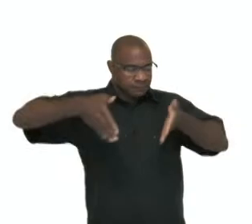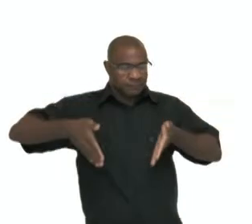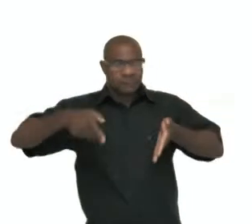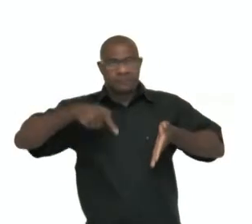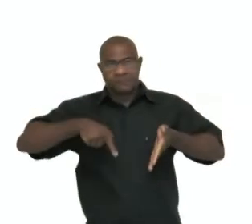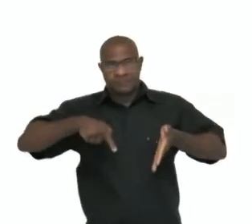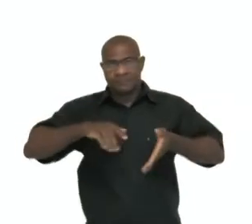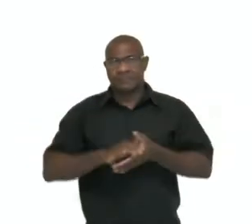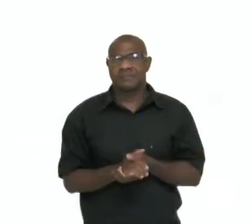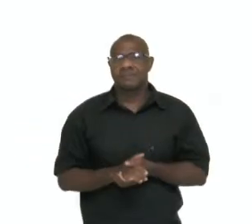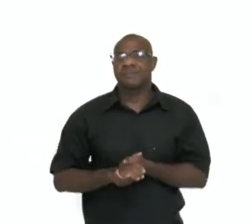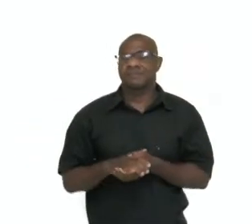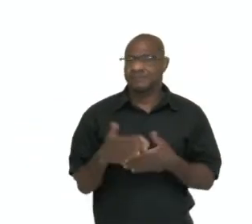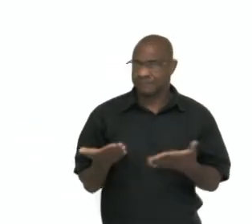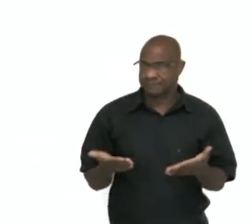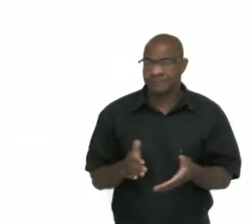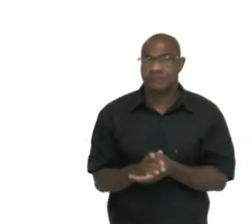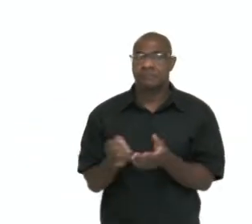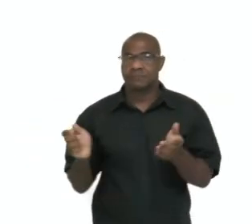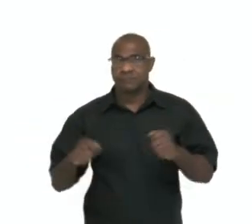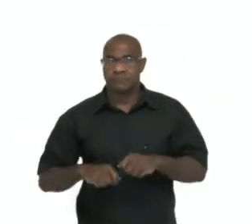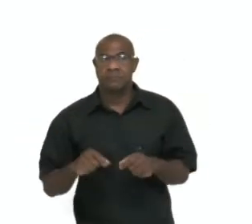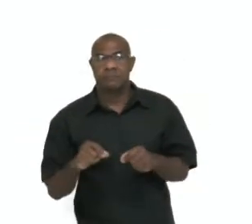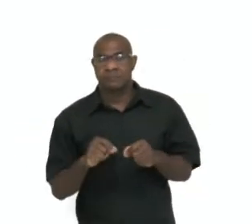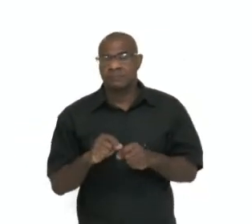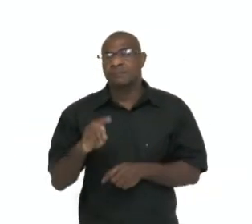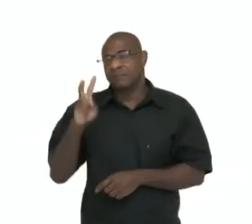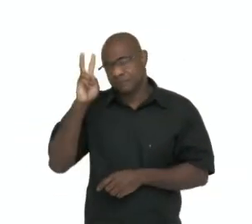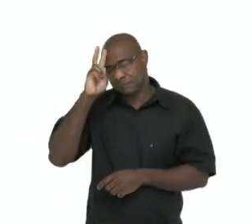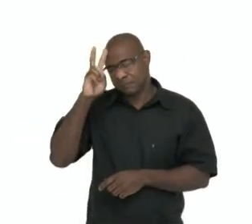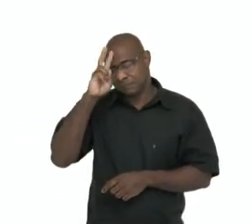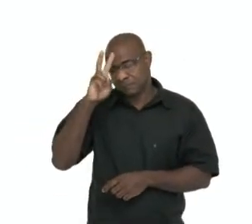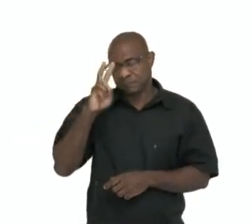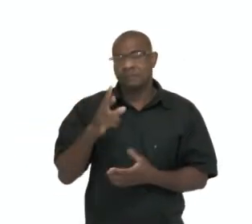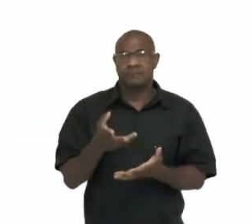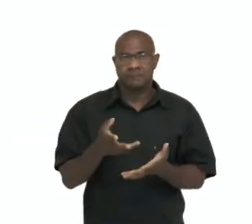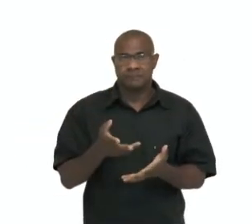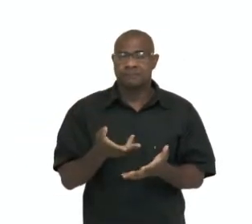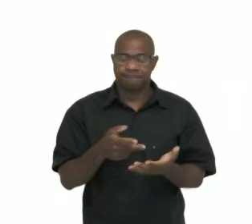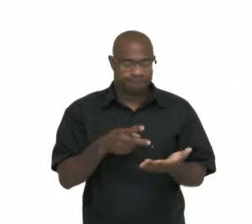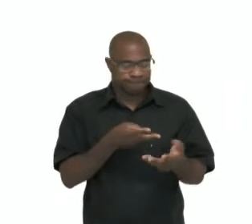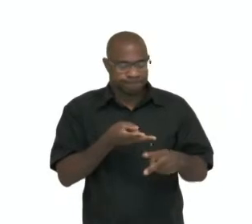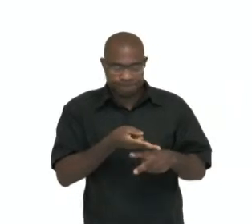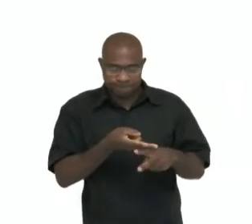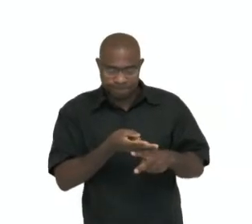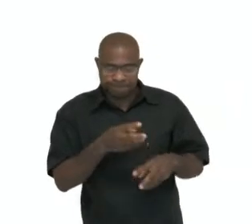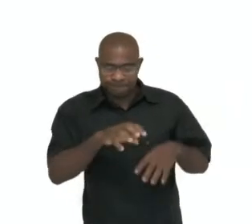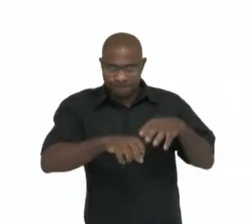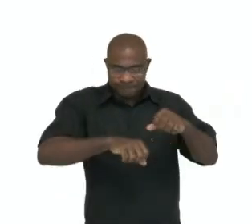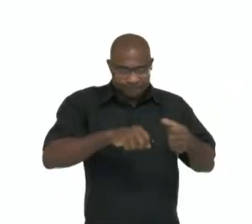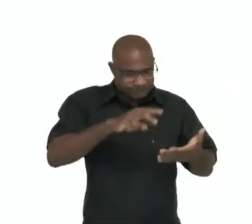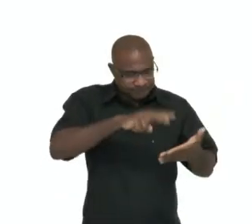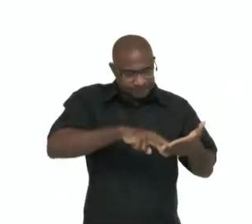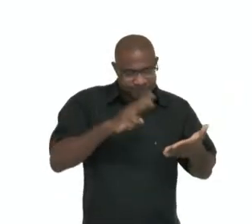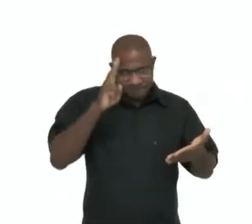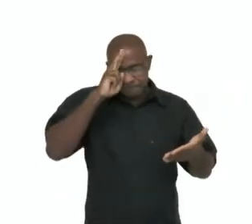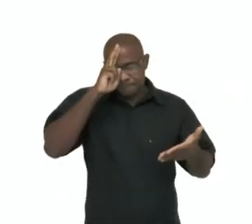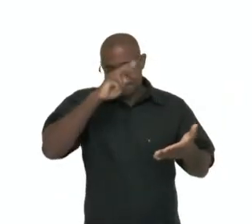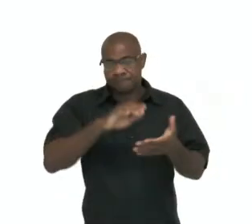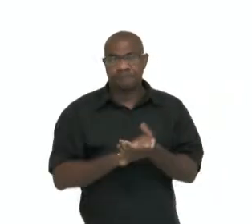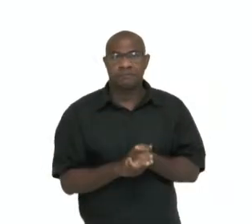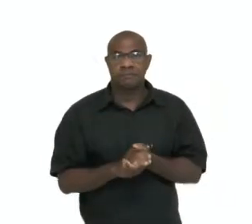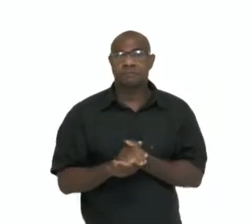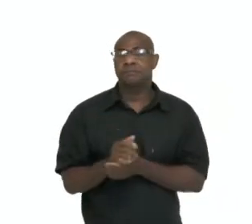do contexto. Podemos remexer em histórias que envolvem a partida misteriosa de pessoas queridas. Esse questionamento